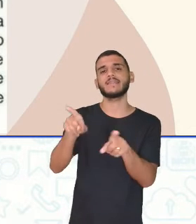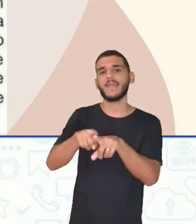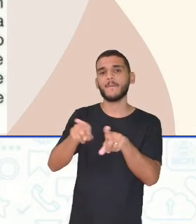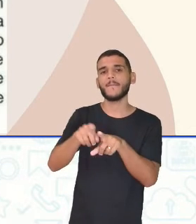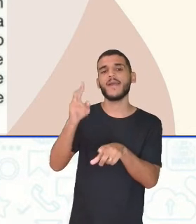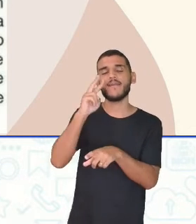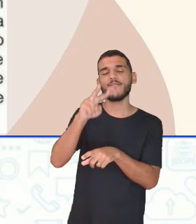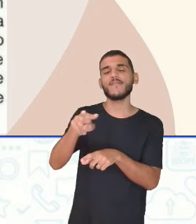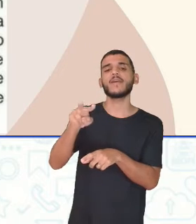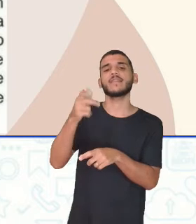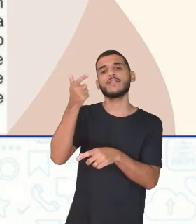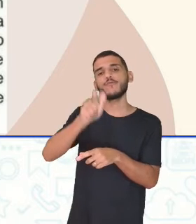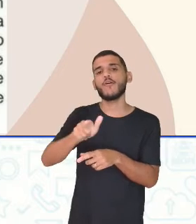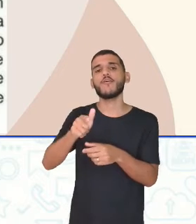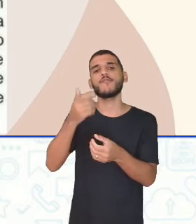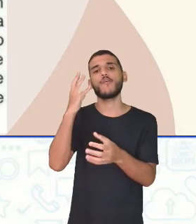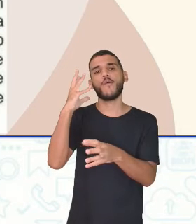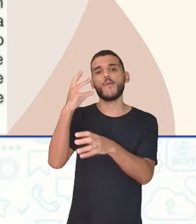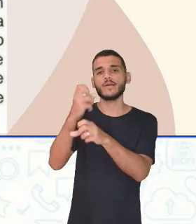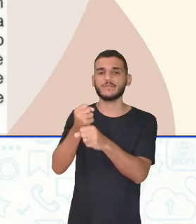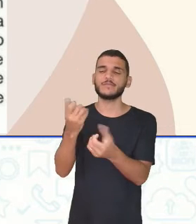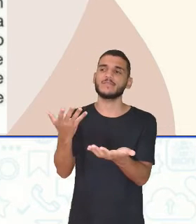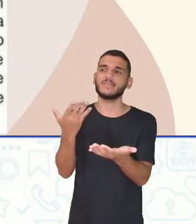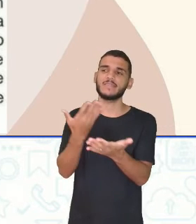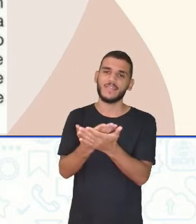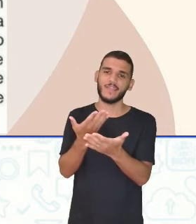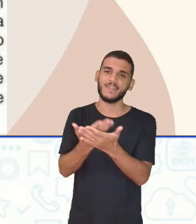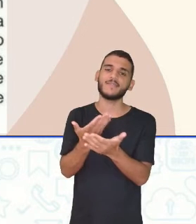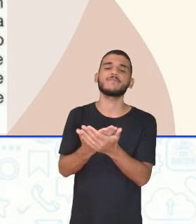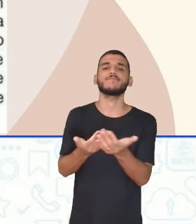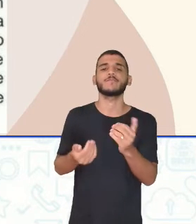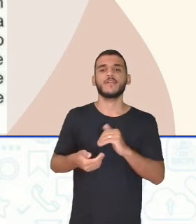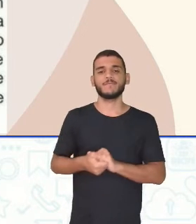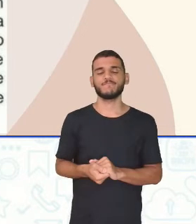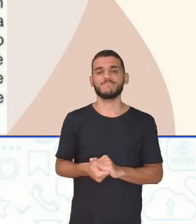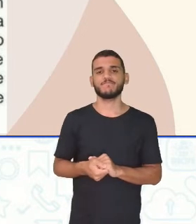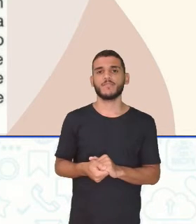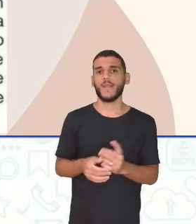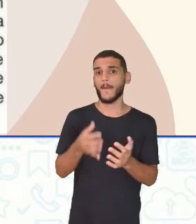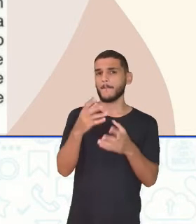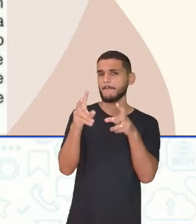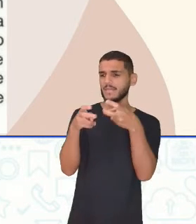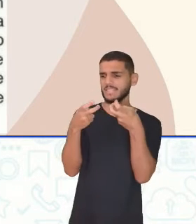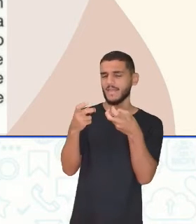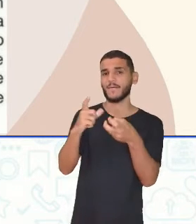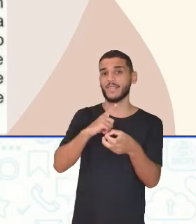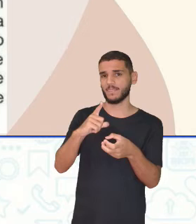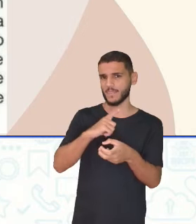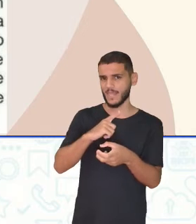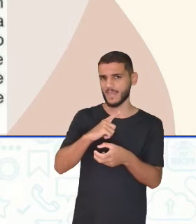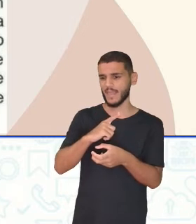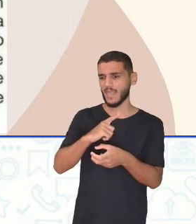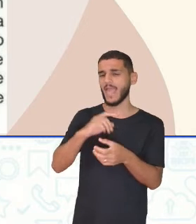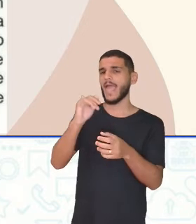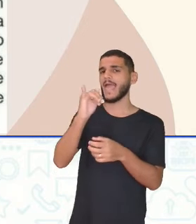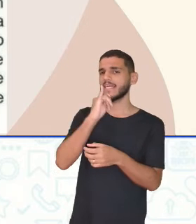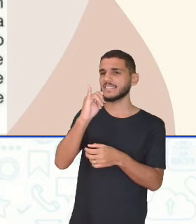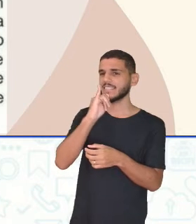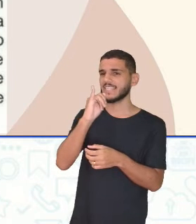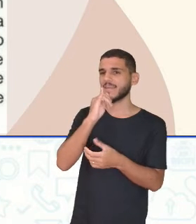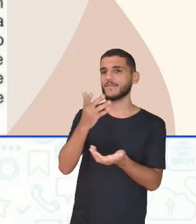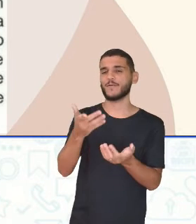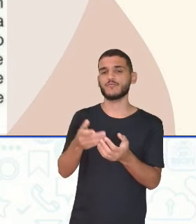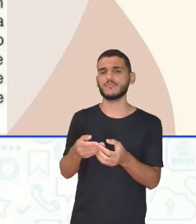aula posteriormente. Olha, percebam que ele traz exemplos, ele diz por que ele está dizendo isso, né,